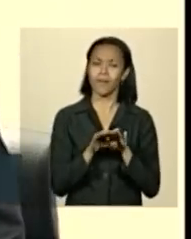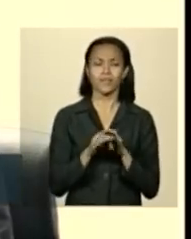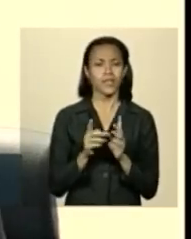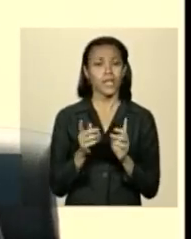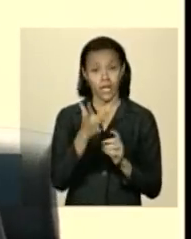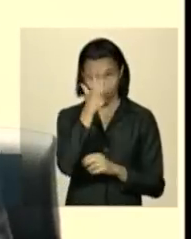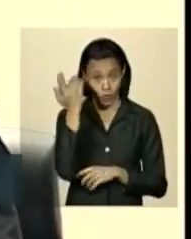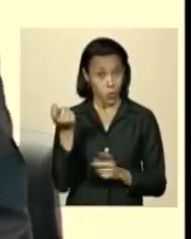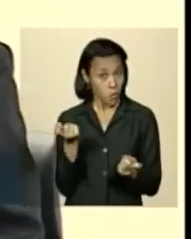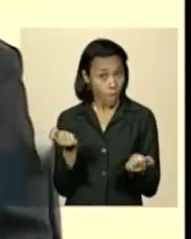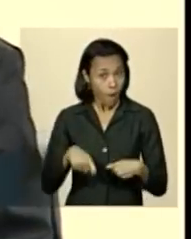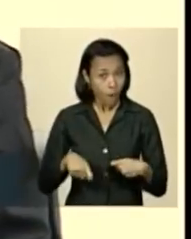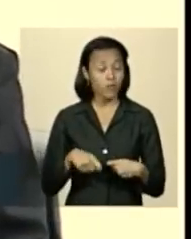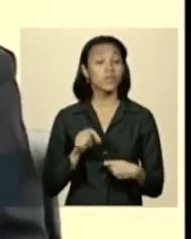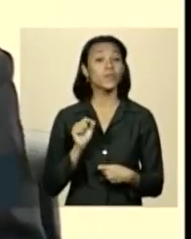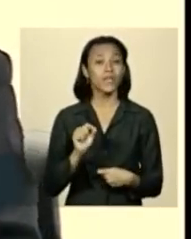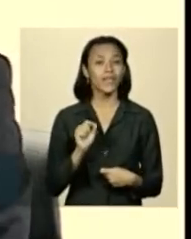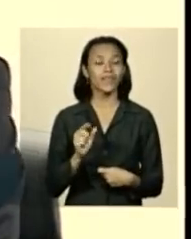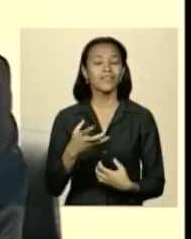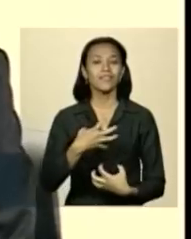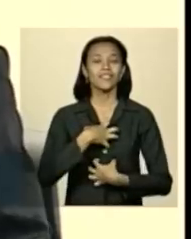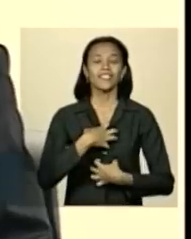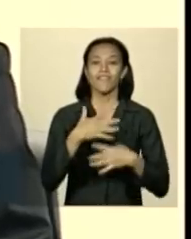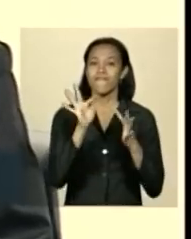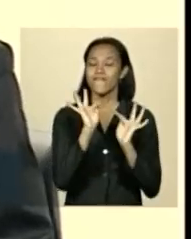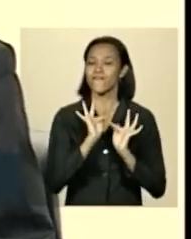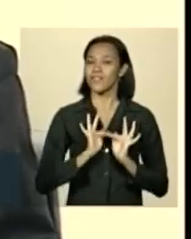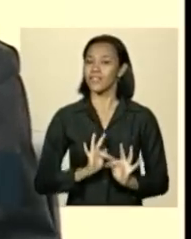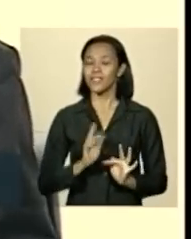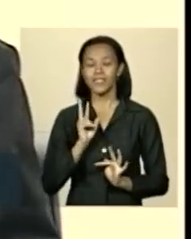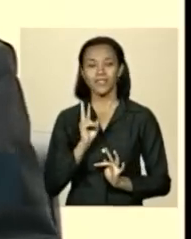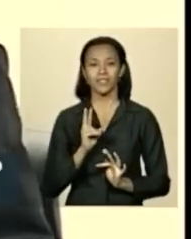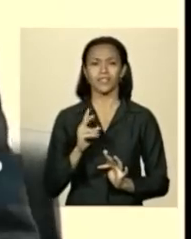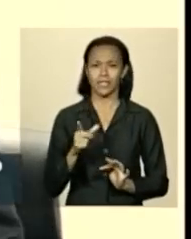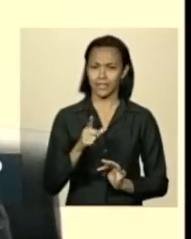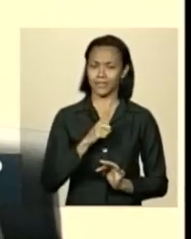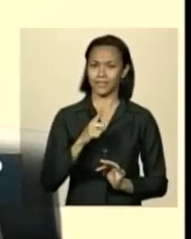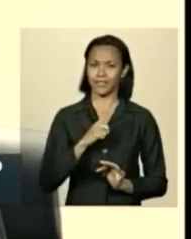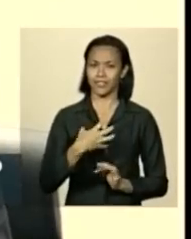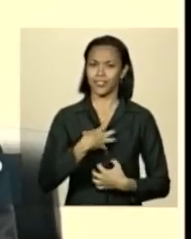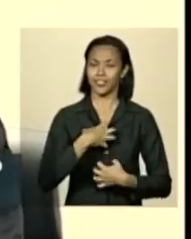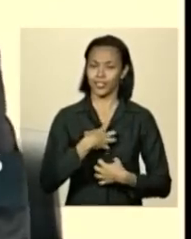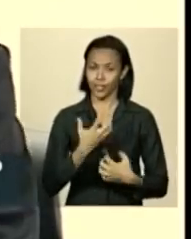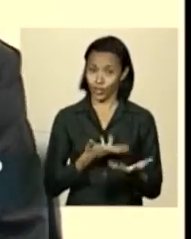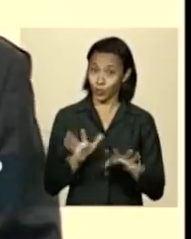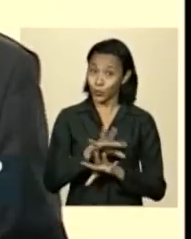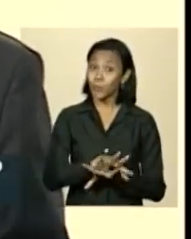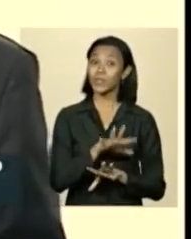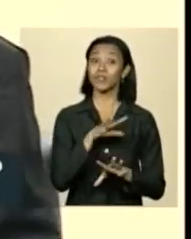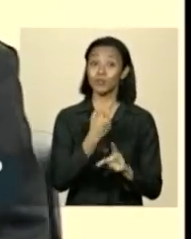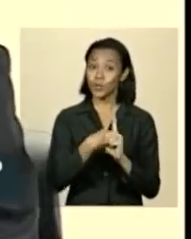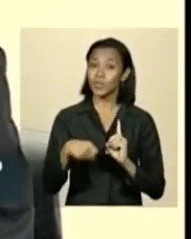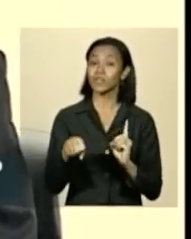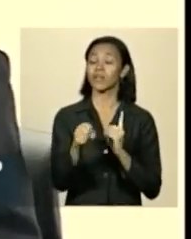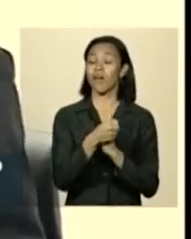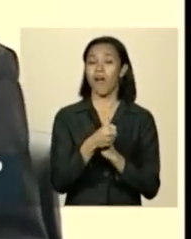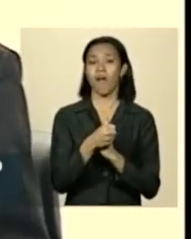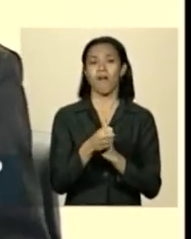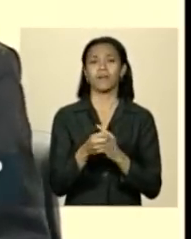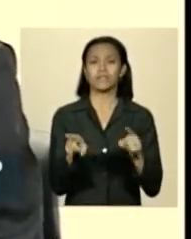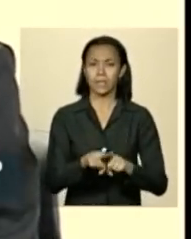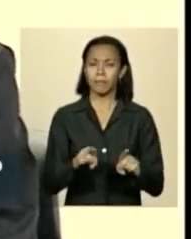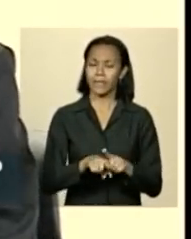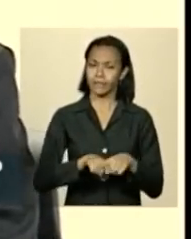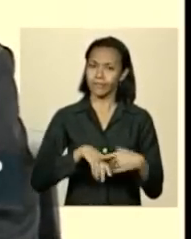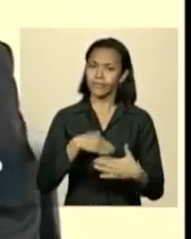enfim construir a sua a sua felicidade podendo se incluir produtivamente podendo se incluir socialmente podendo